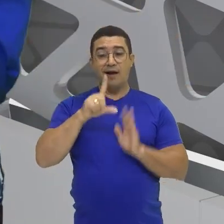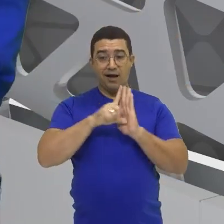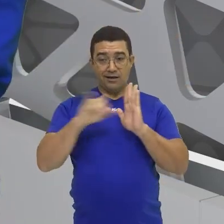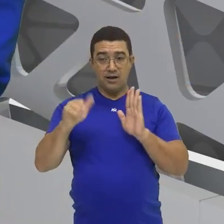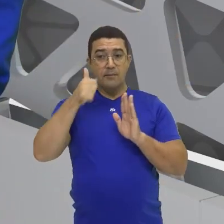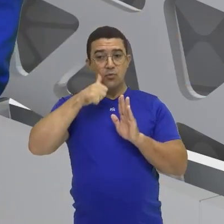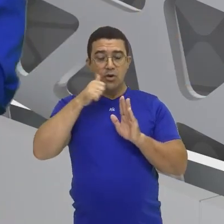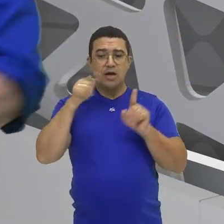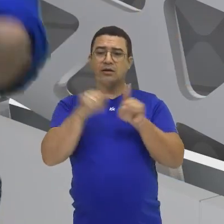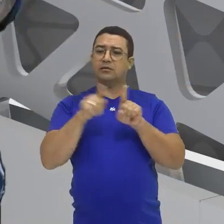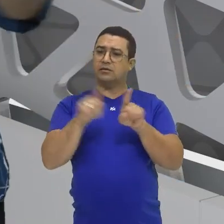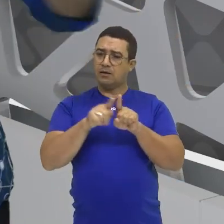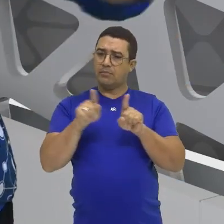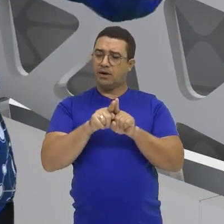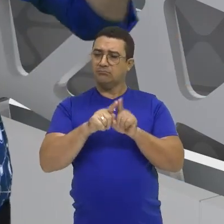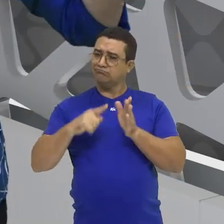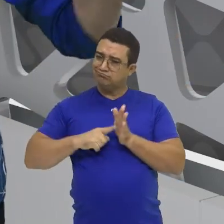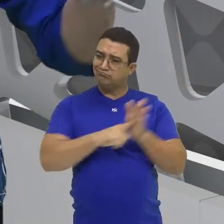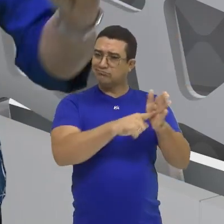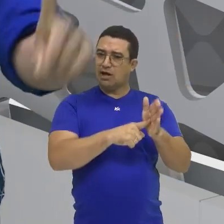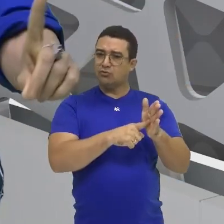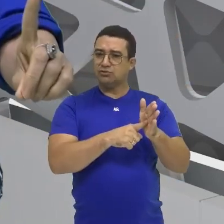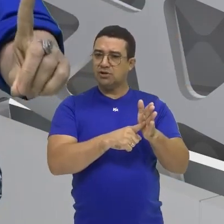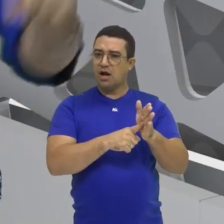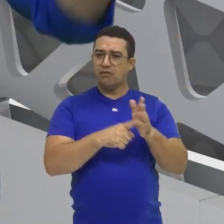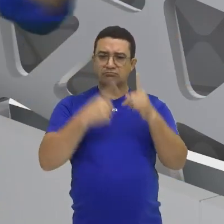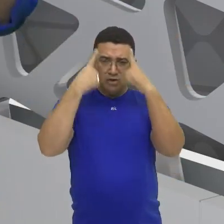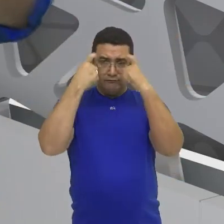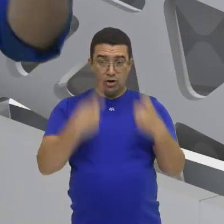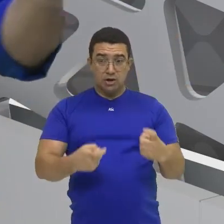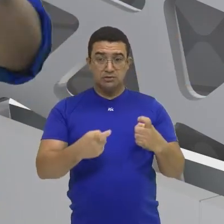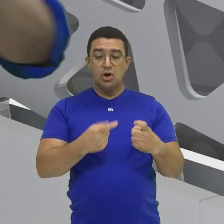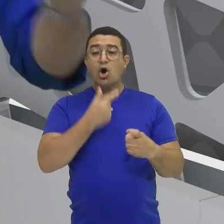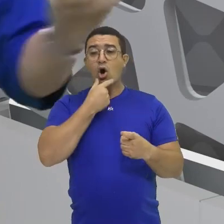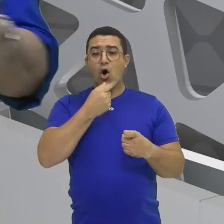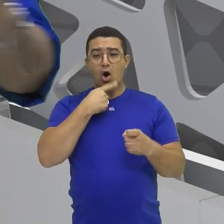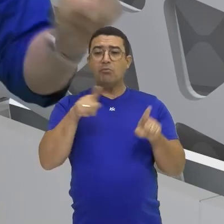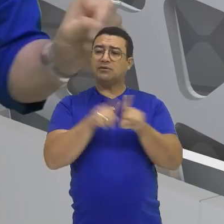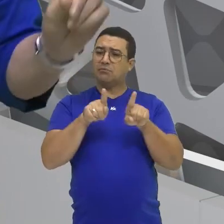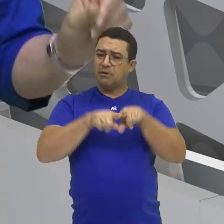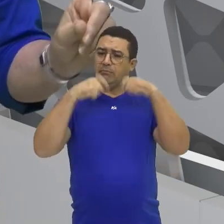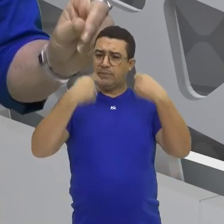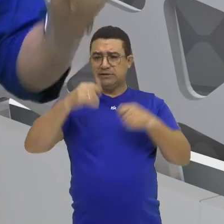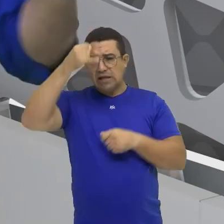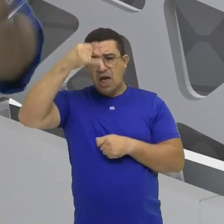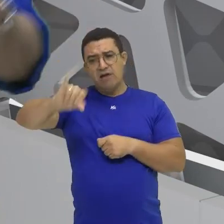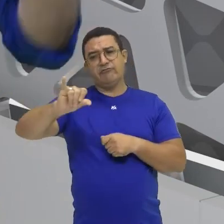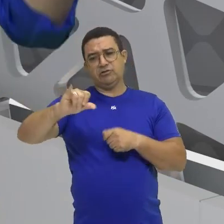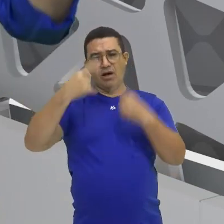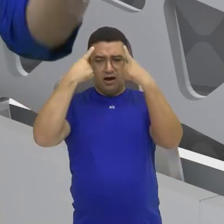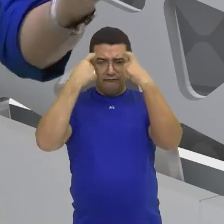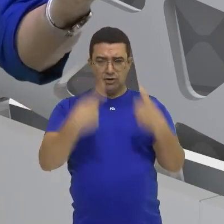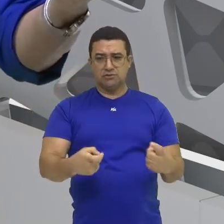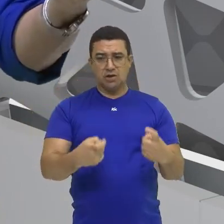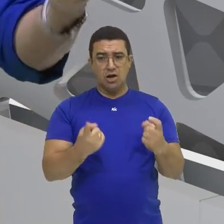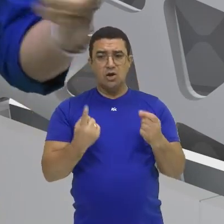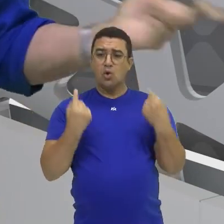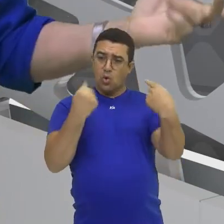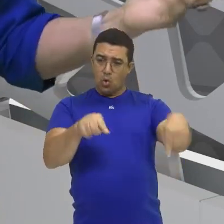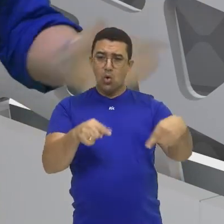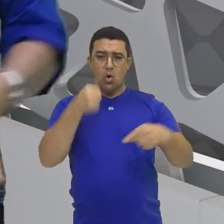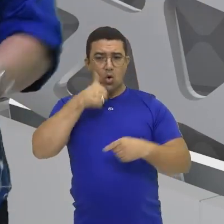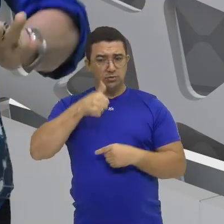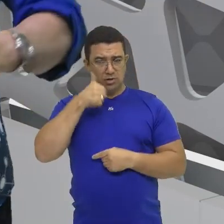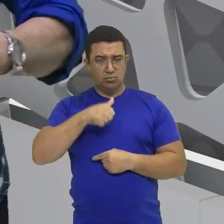mulheres denunciarem a violência e os homens evitarem, não praticarem a violência doméstica, a violência contra a mulher,